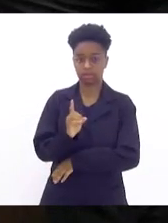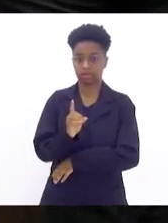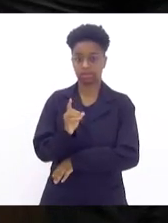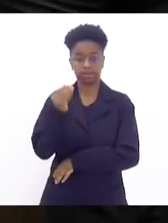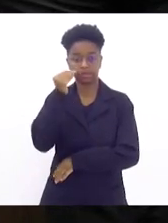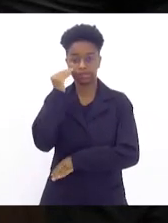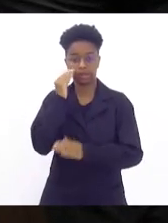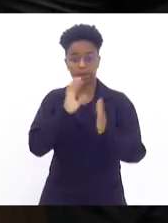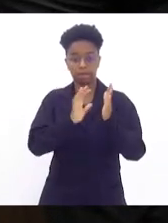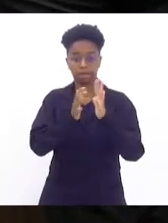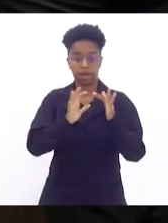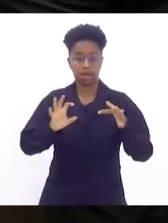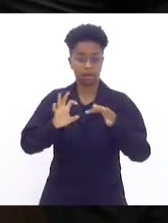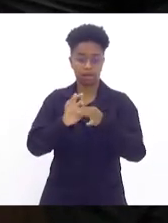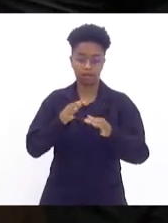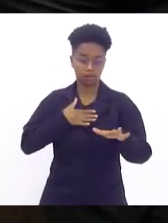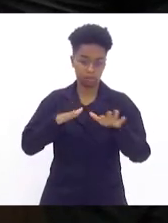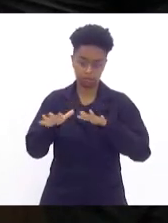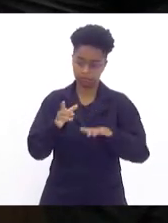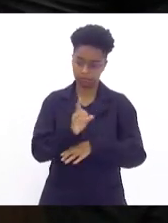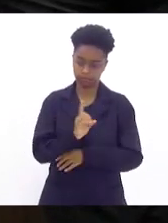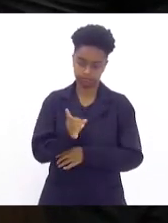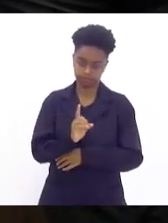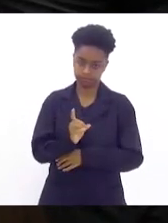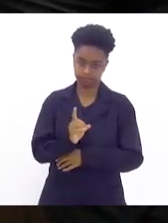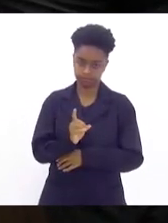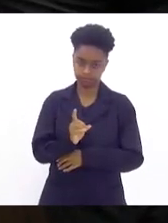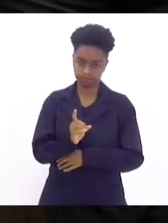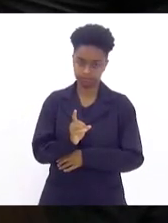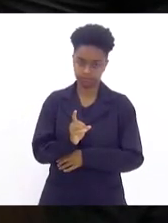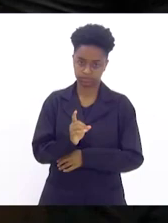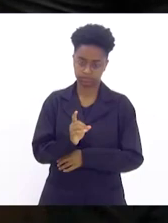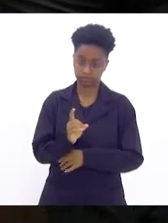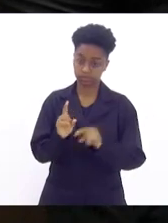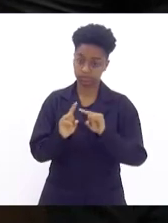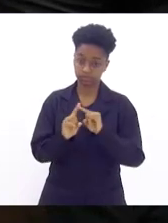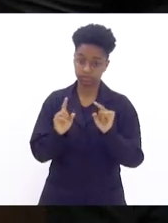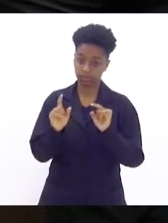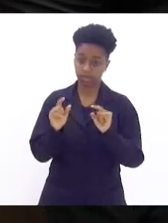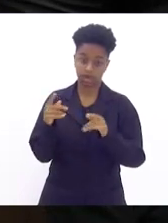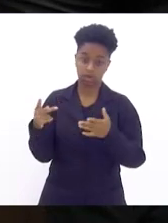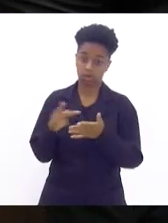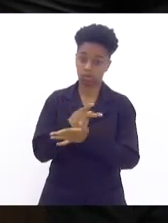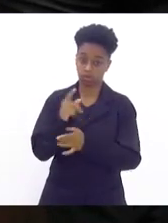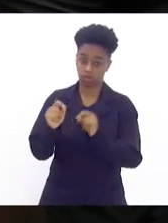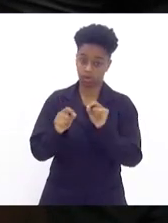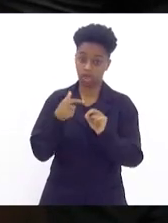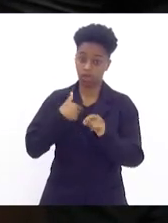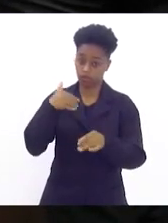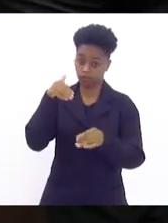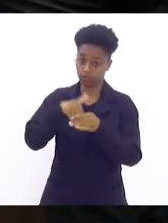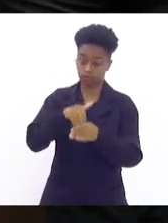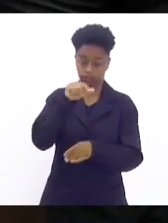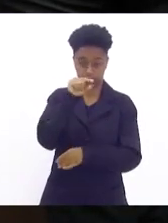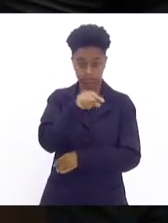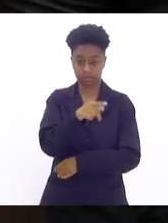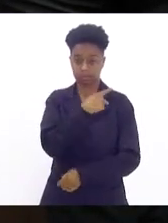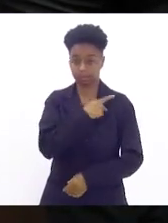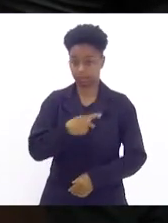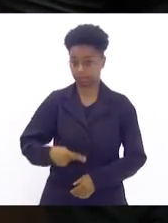rezar nenhum movimento meu político questão é que votei em vossa excelência para Presidente dessa casa